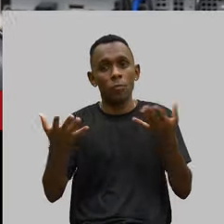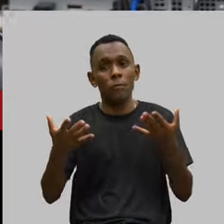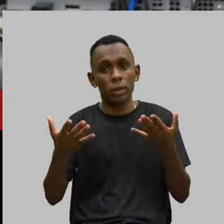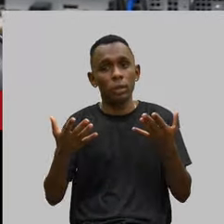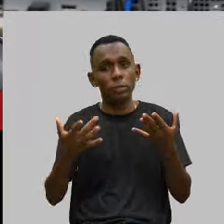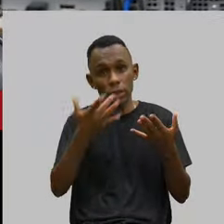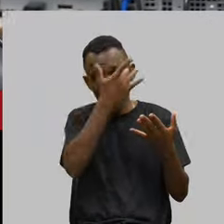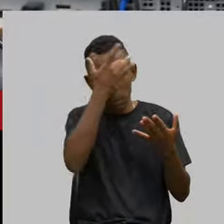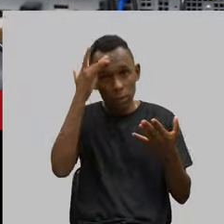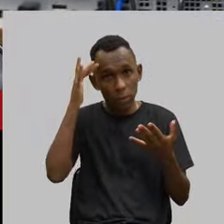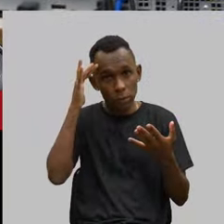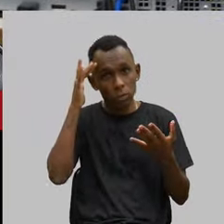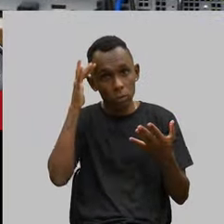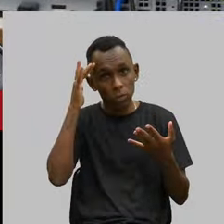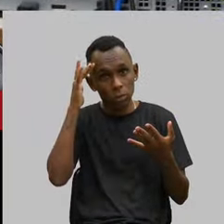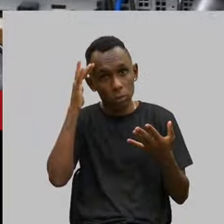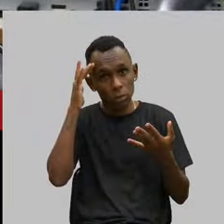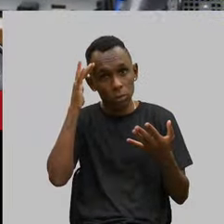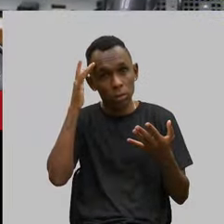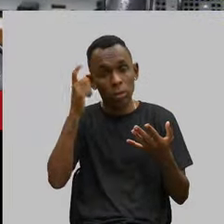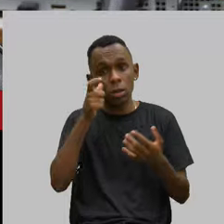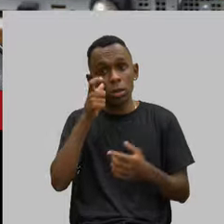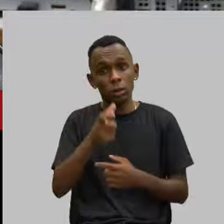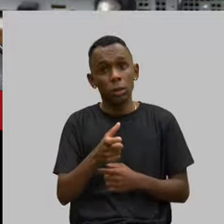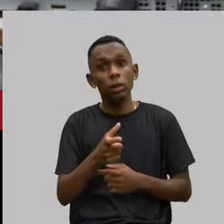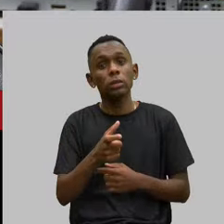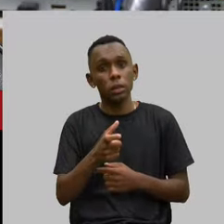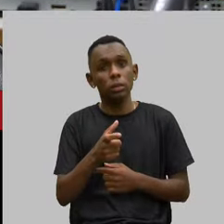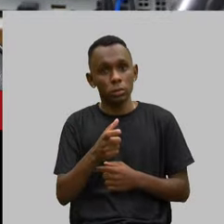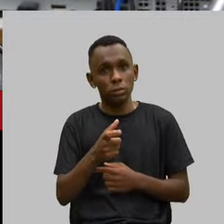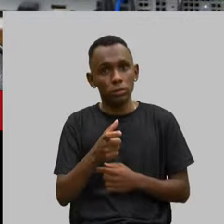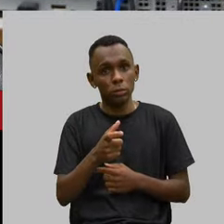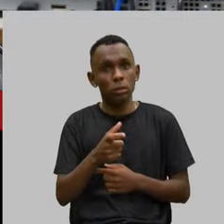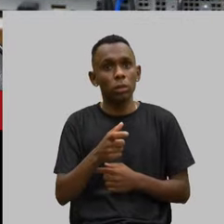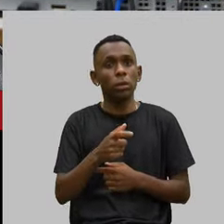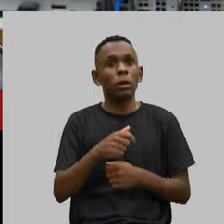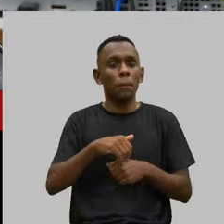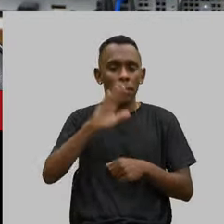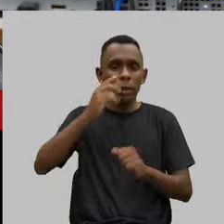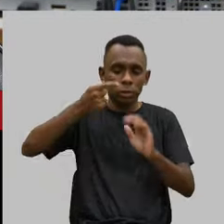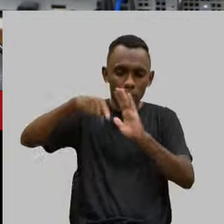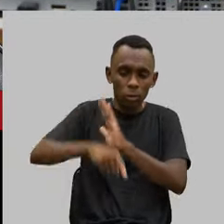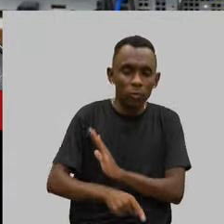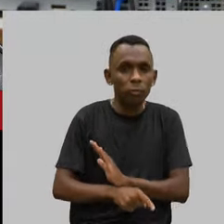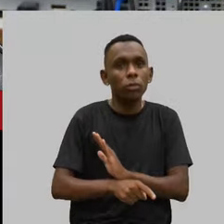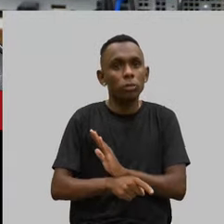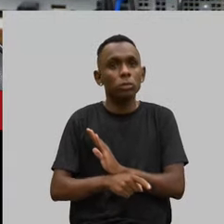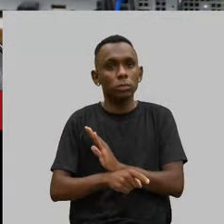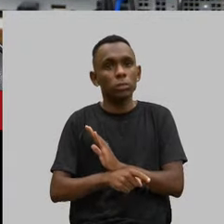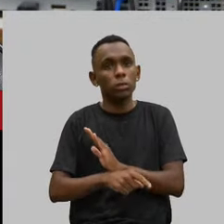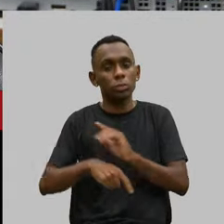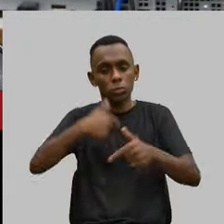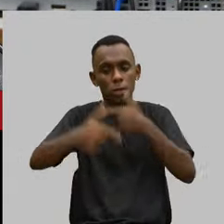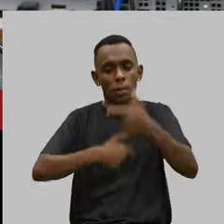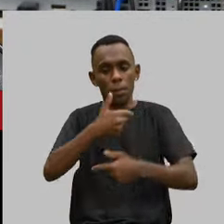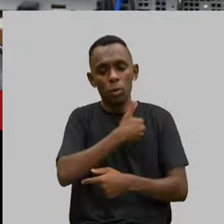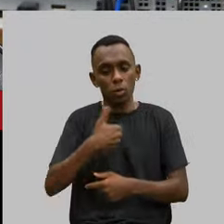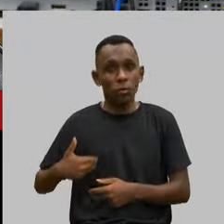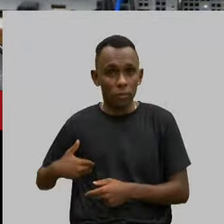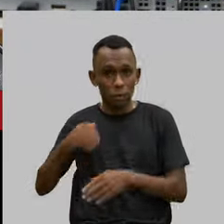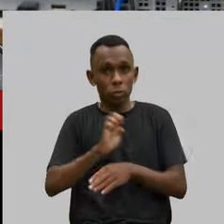às pessoas interessadas sobretudo aquelas mais afeitas à questão da administração pública no estado